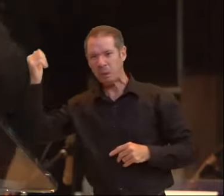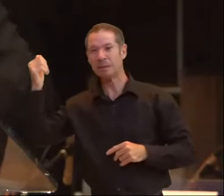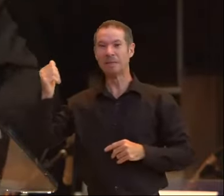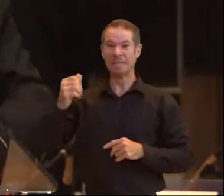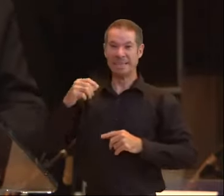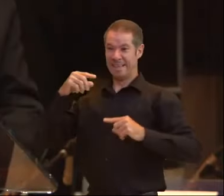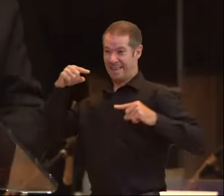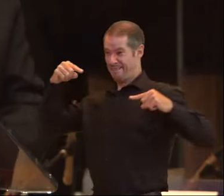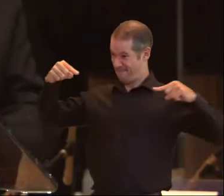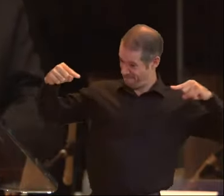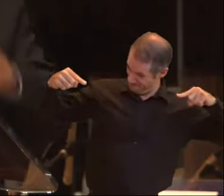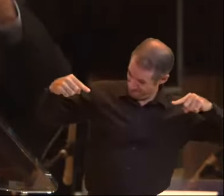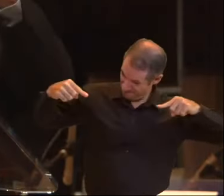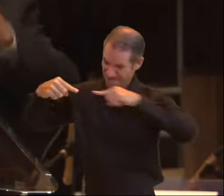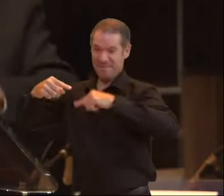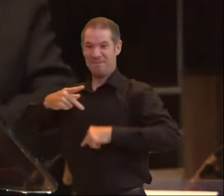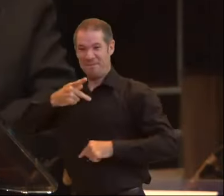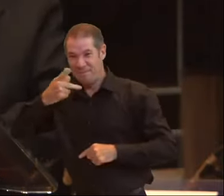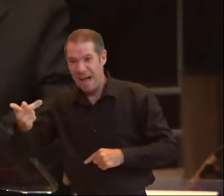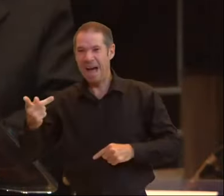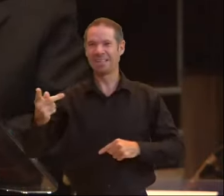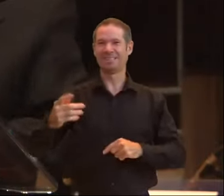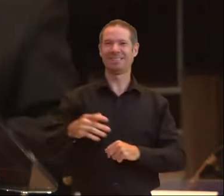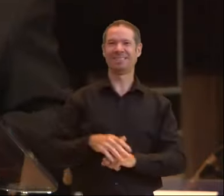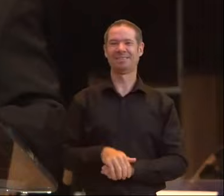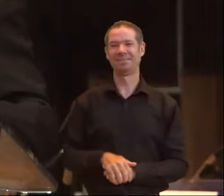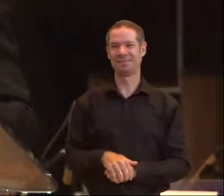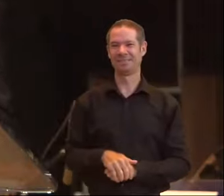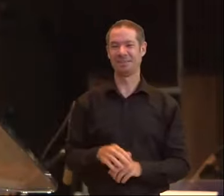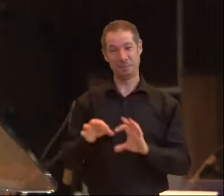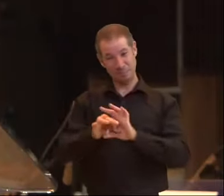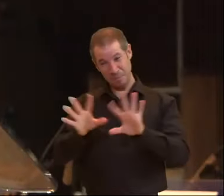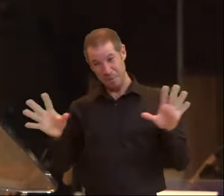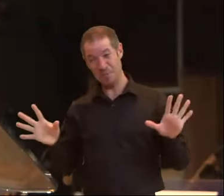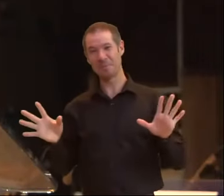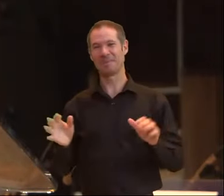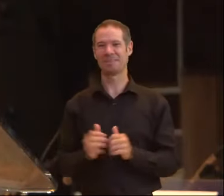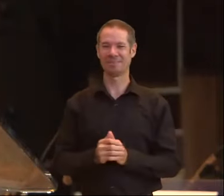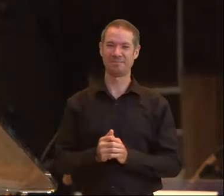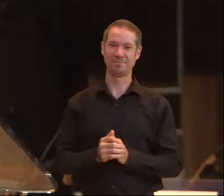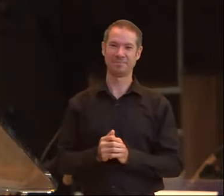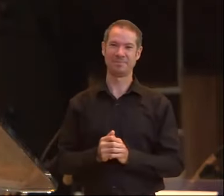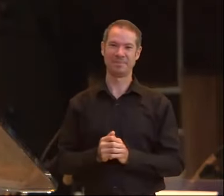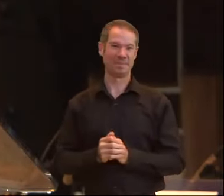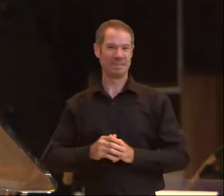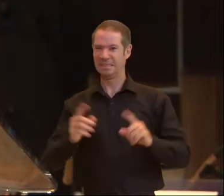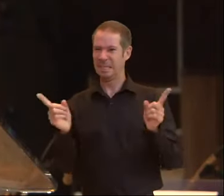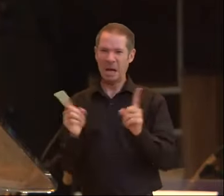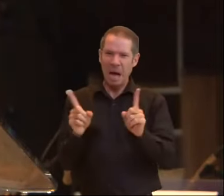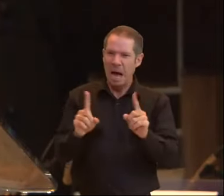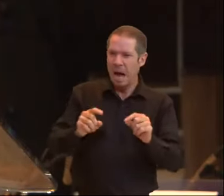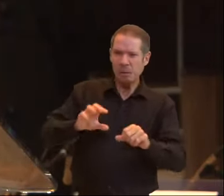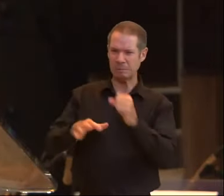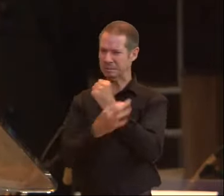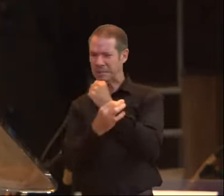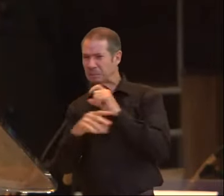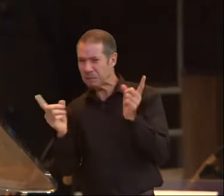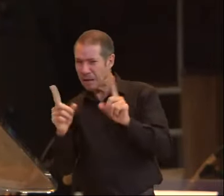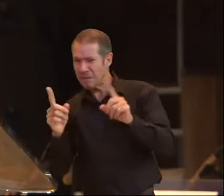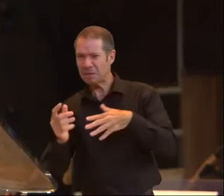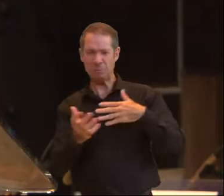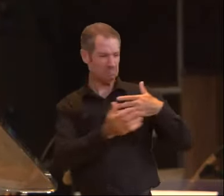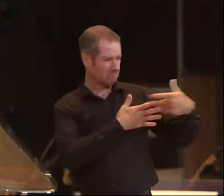na lata. Me permitam falar assim. Ele não poupava, ele não estava nem aí para